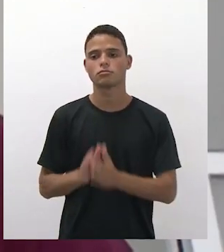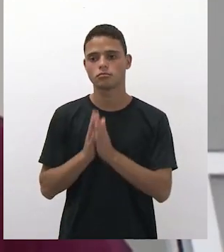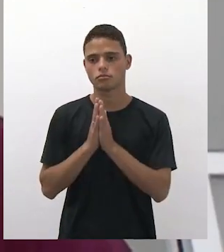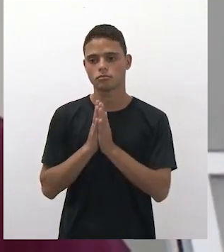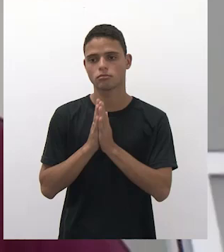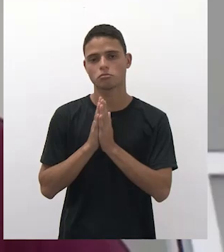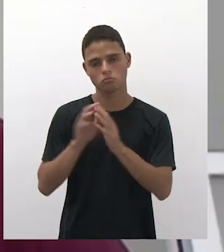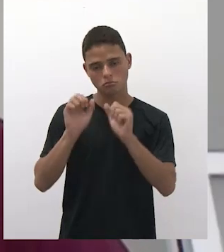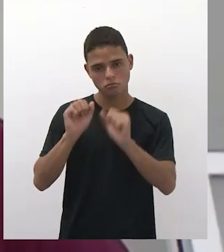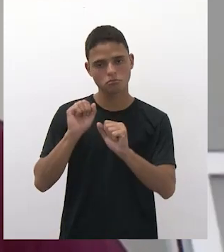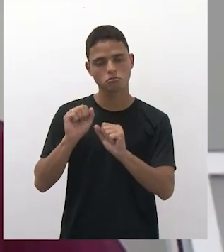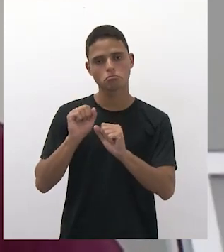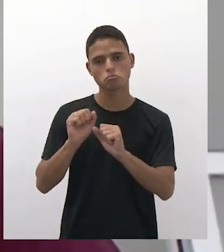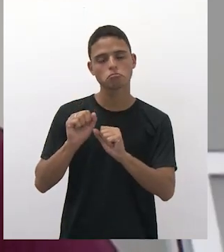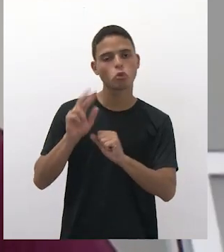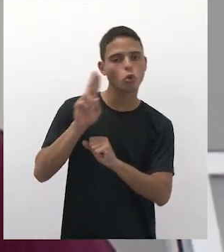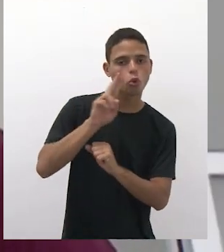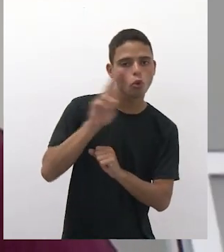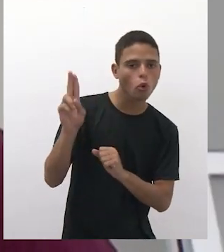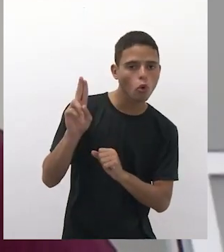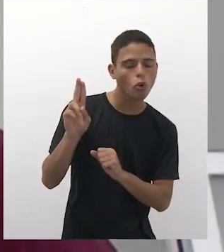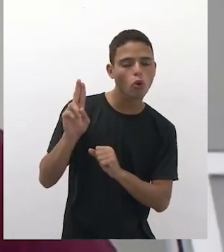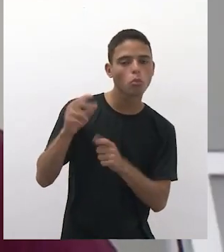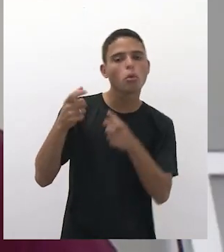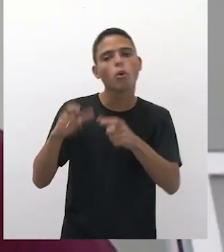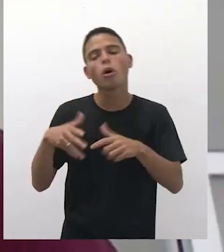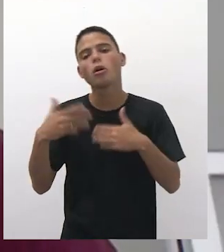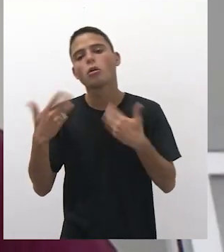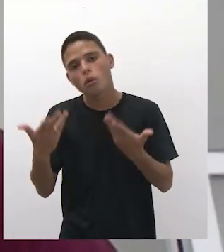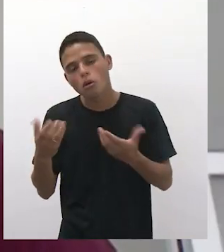se apresentar para nós?